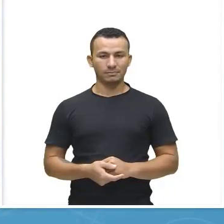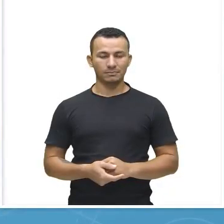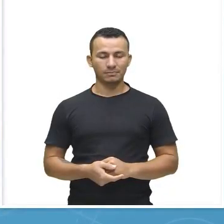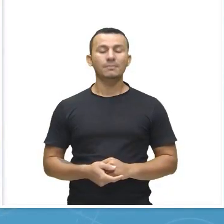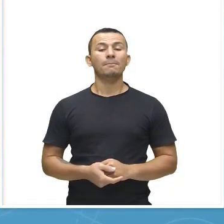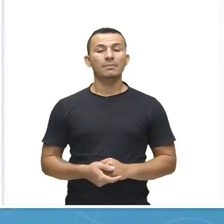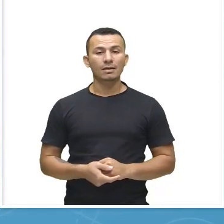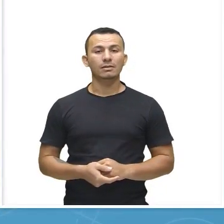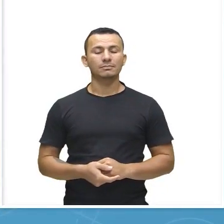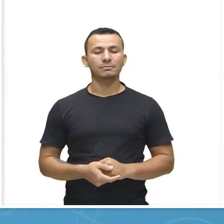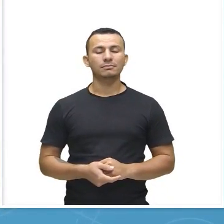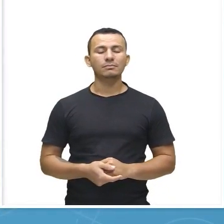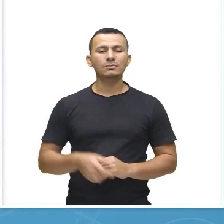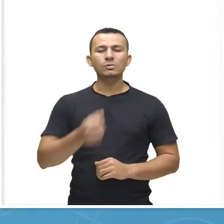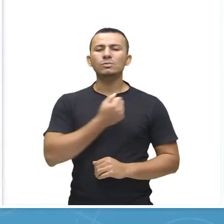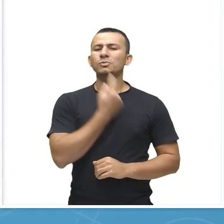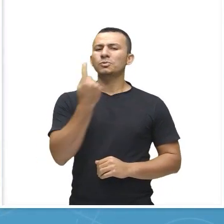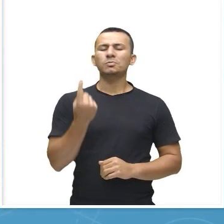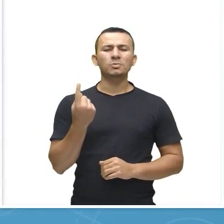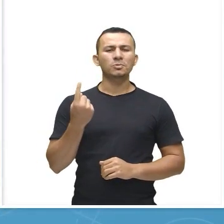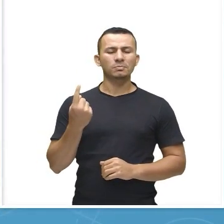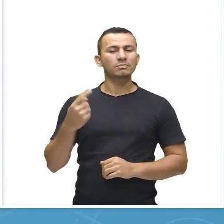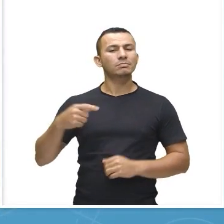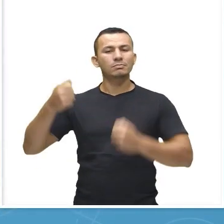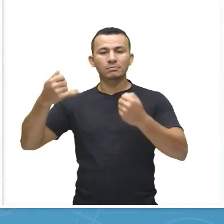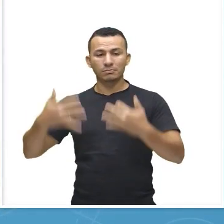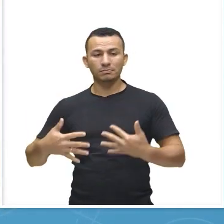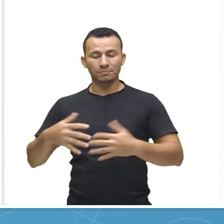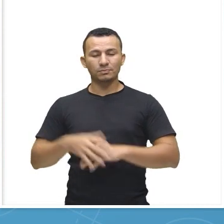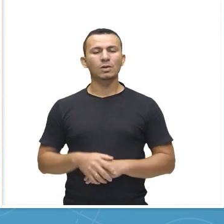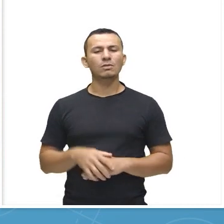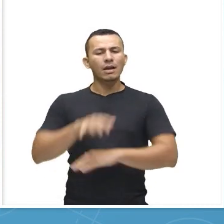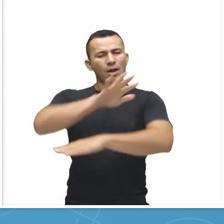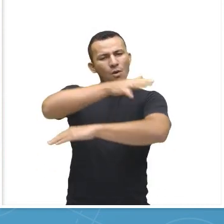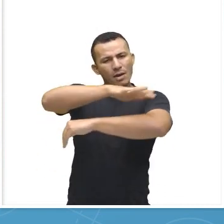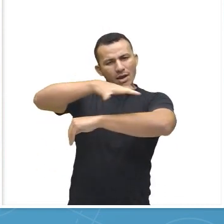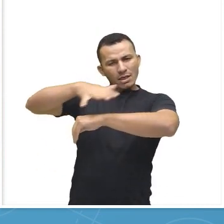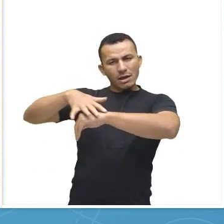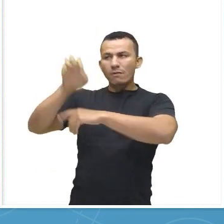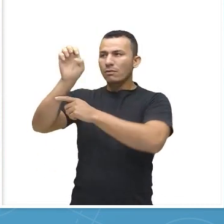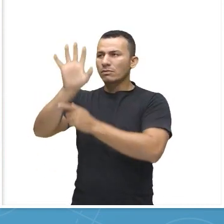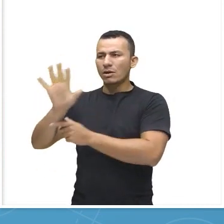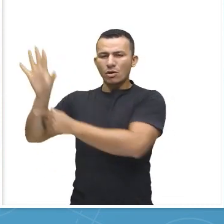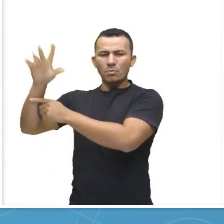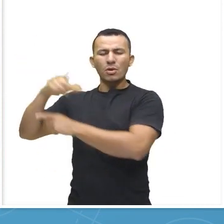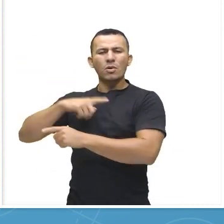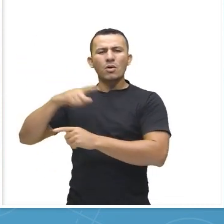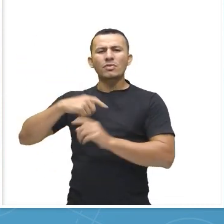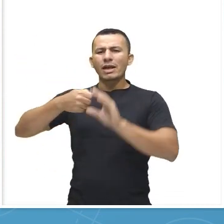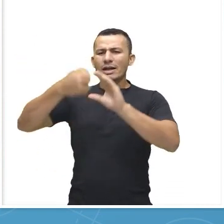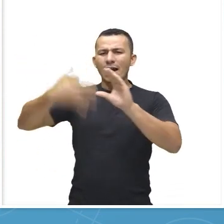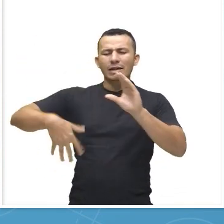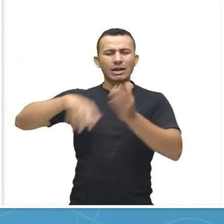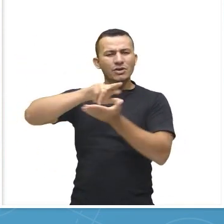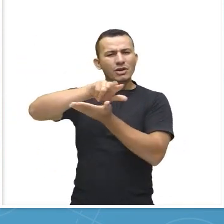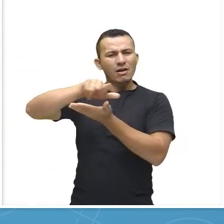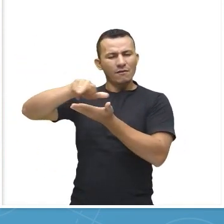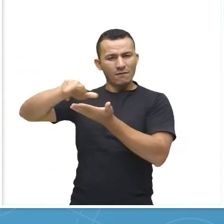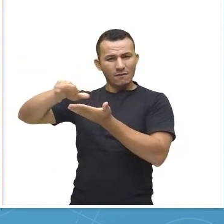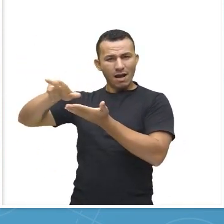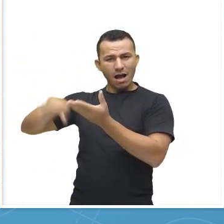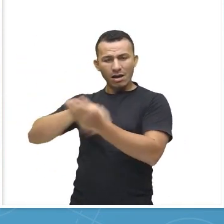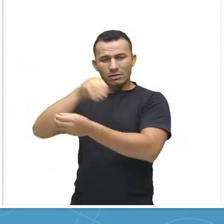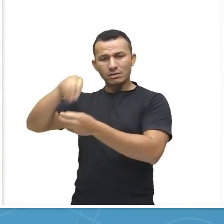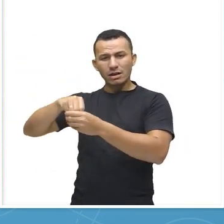Muito bem, então na primeira questão, quanto ao relevo europeu, existem diversas feições morfológicas no